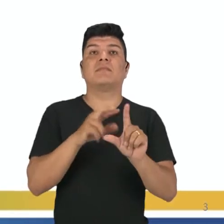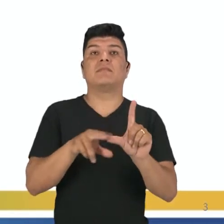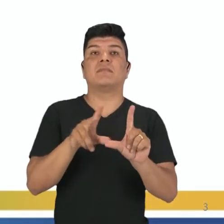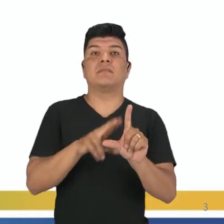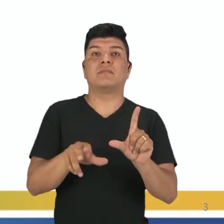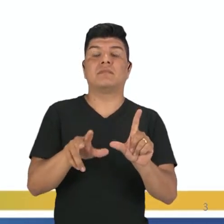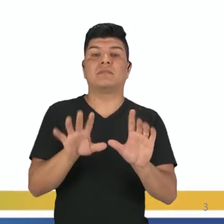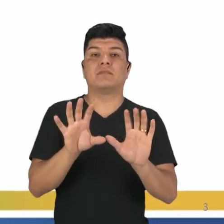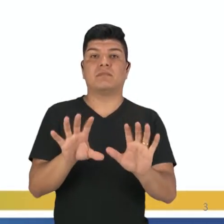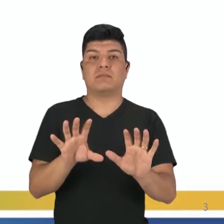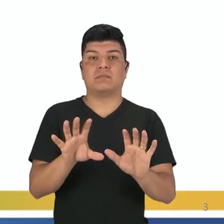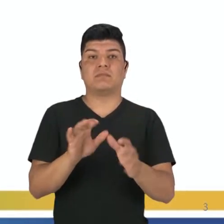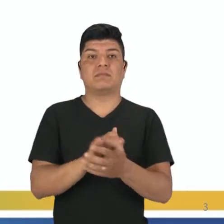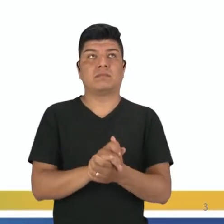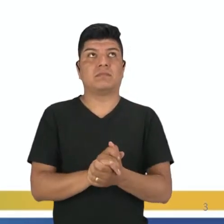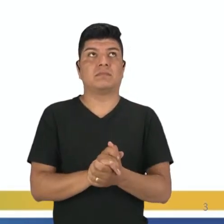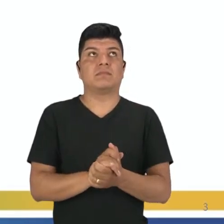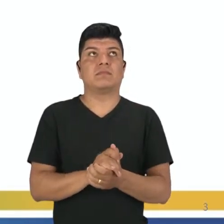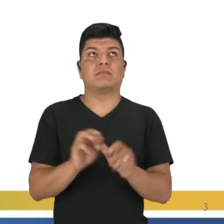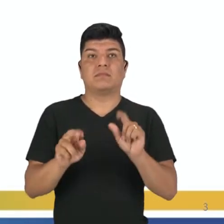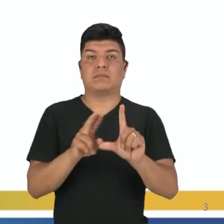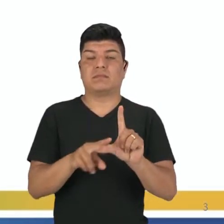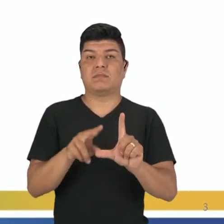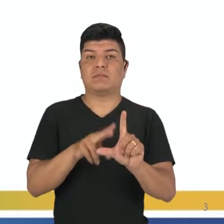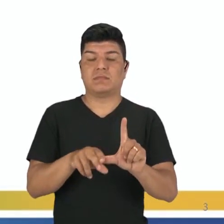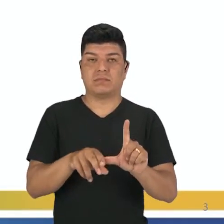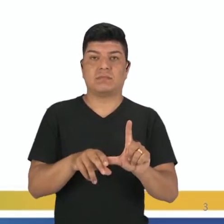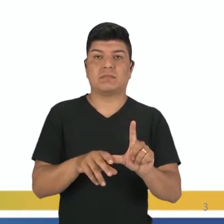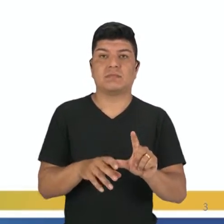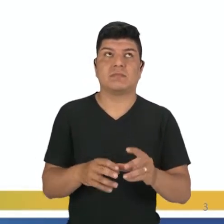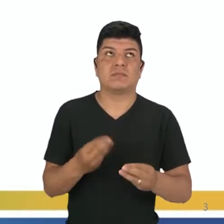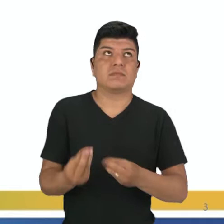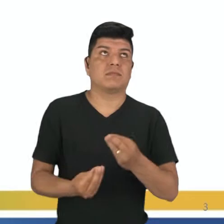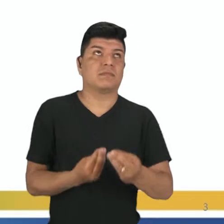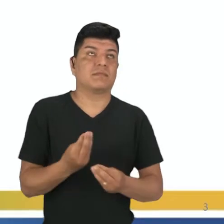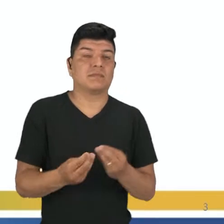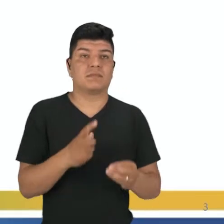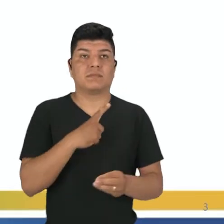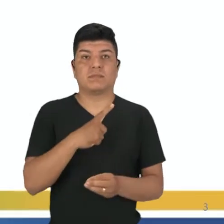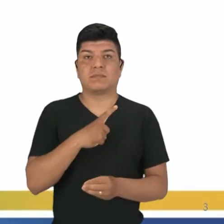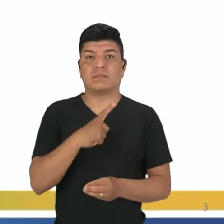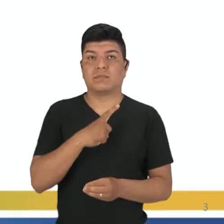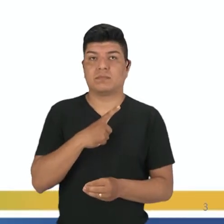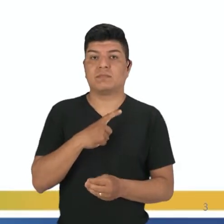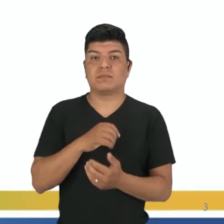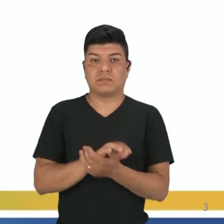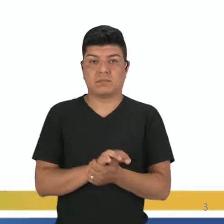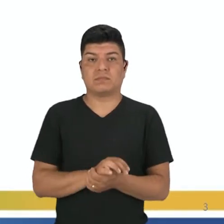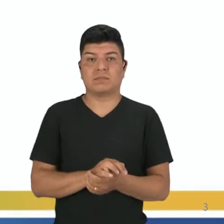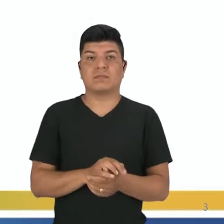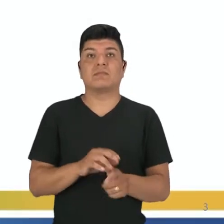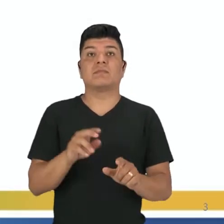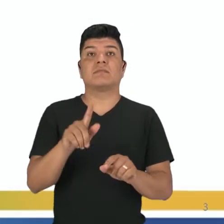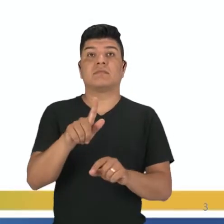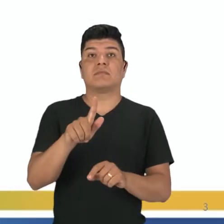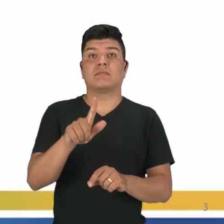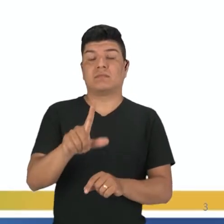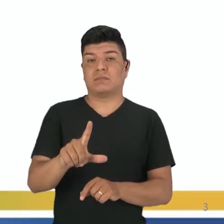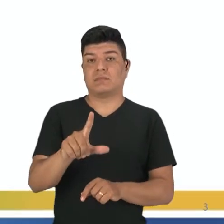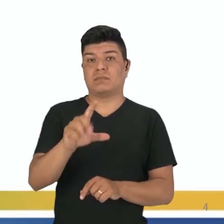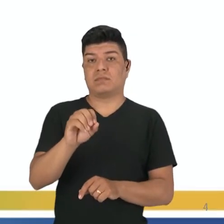tratamos de uma função logarítmica. E as condições de existência do logaritmo devem